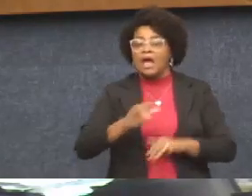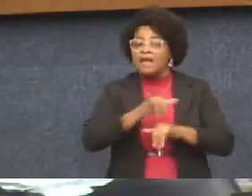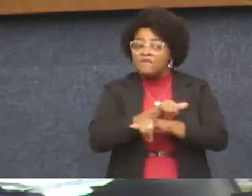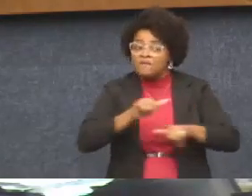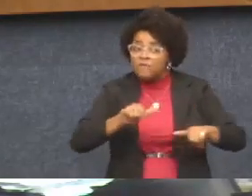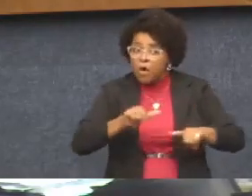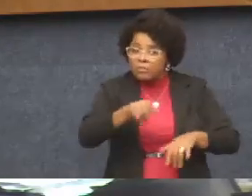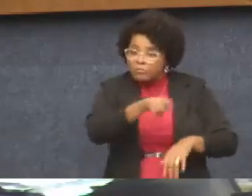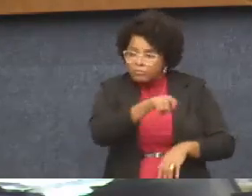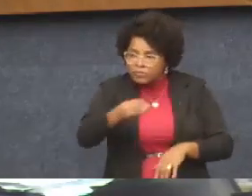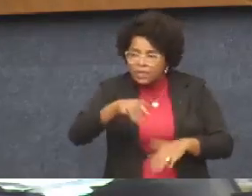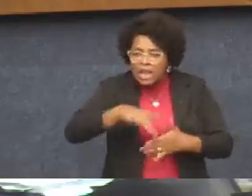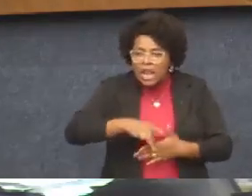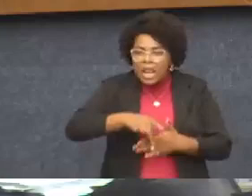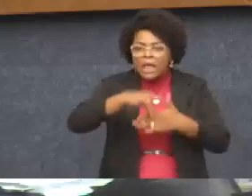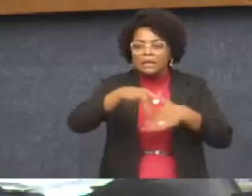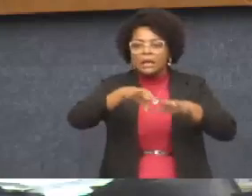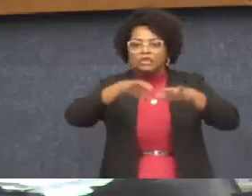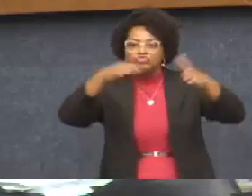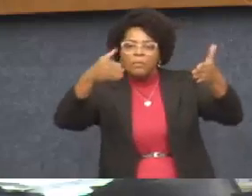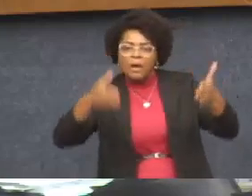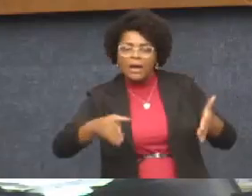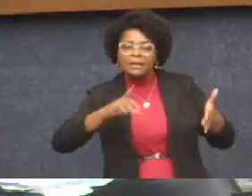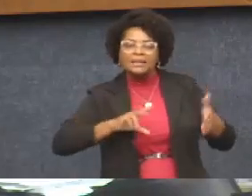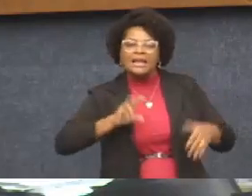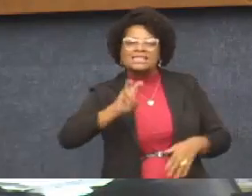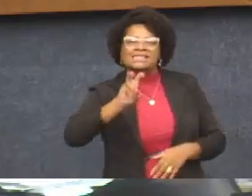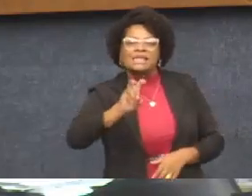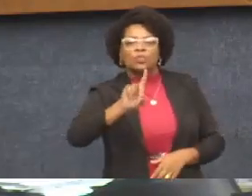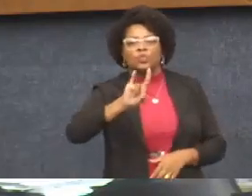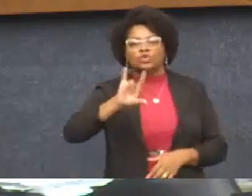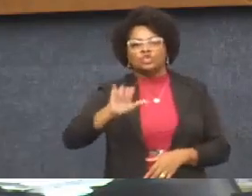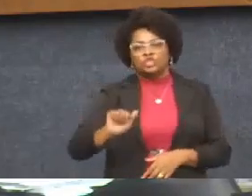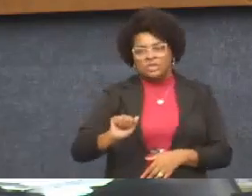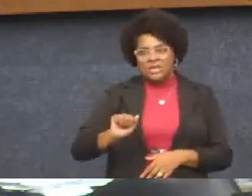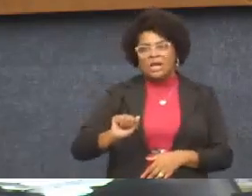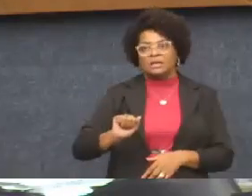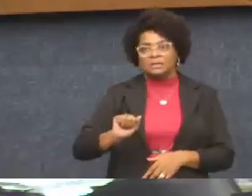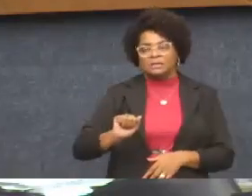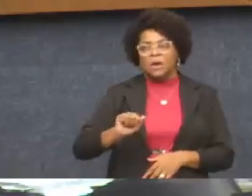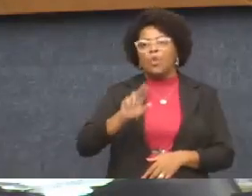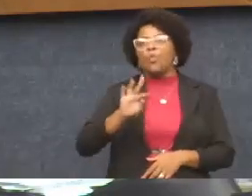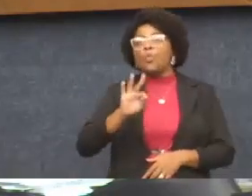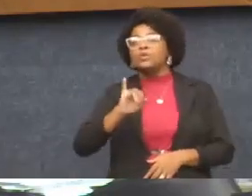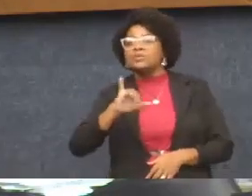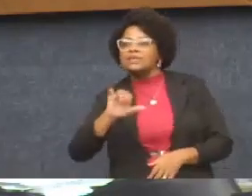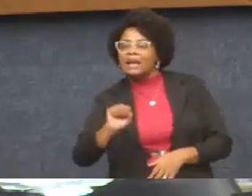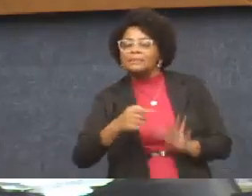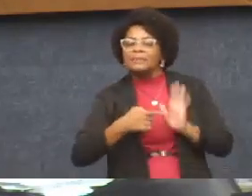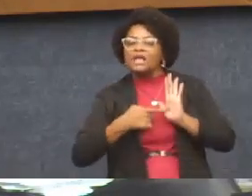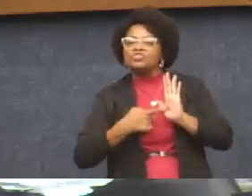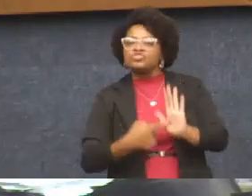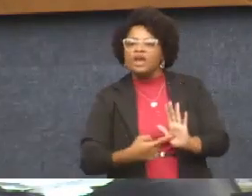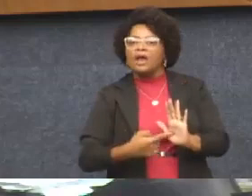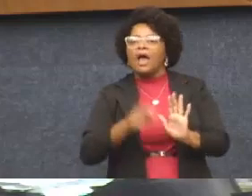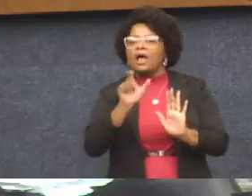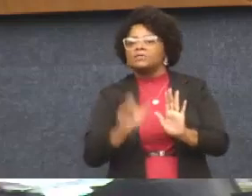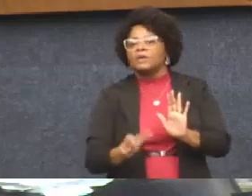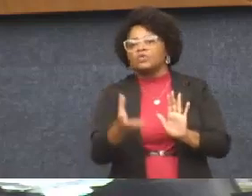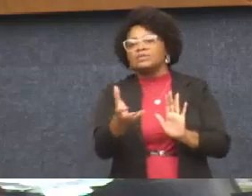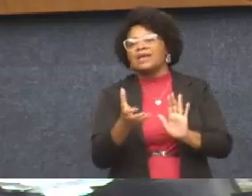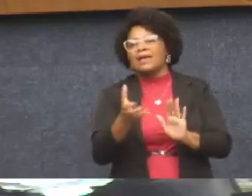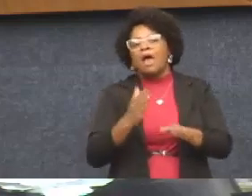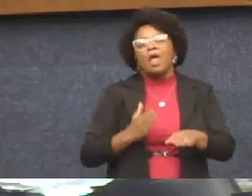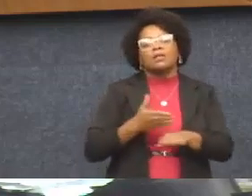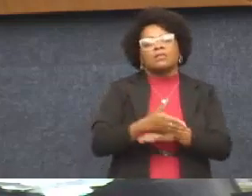bancada e de bloco têm 5 dias úteis a partir da criação para indicar os membros que eles gostariam que participassem dessas